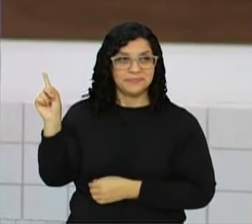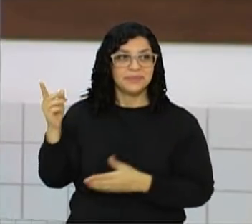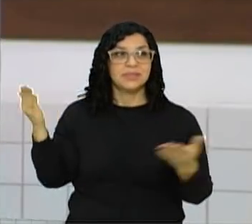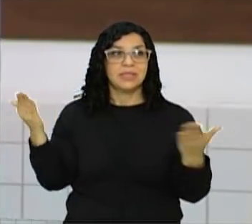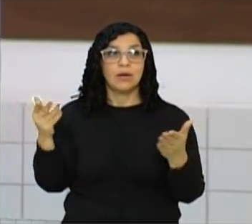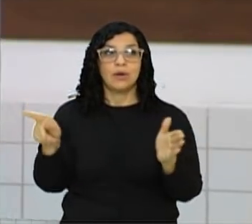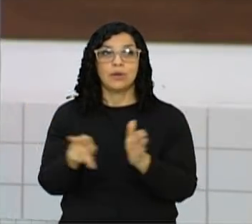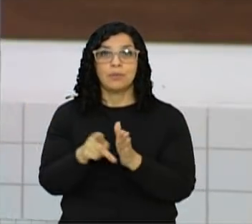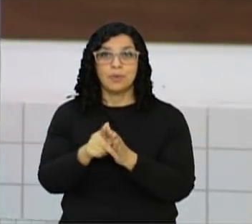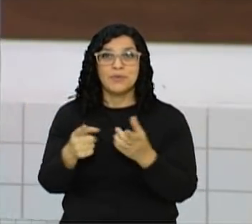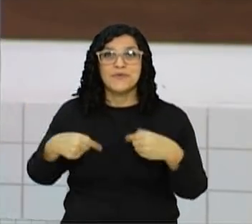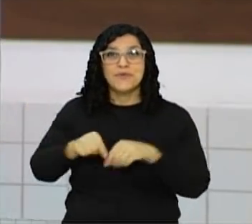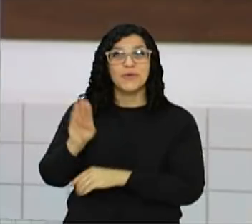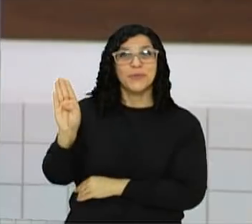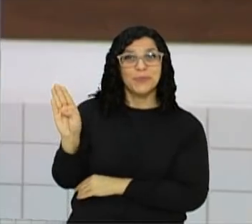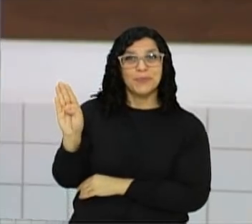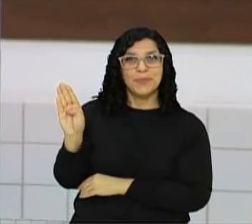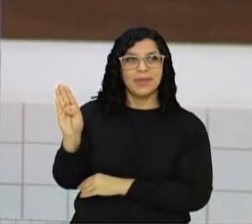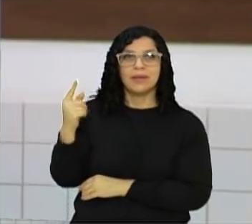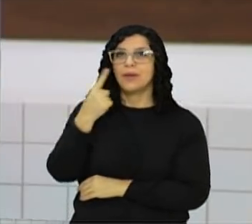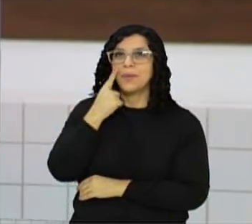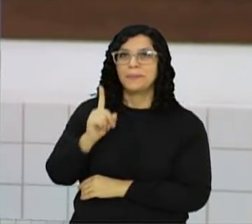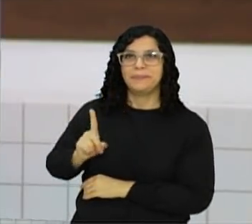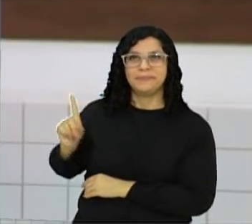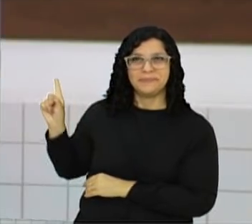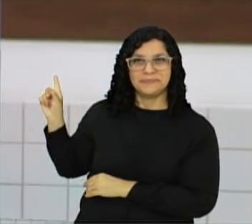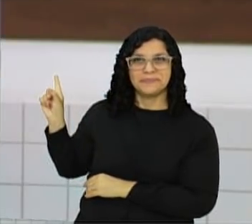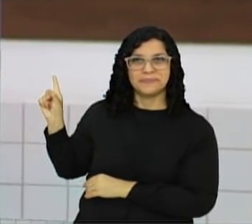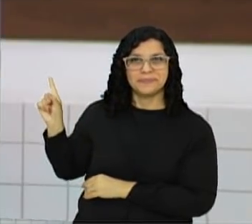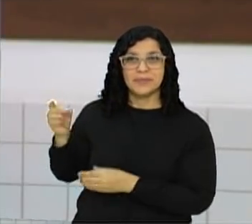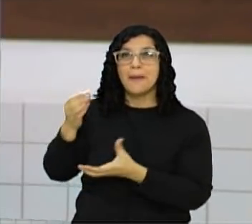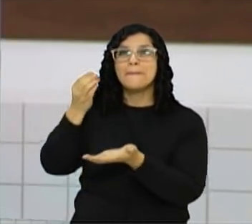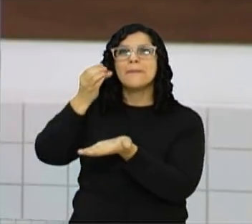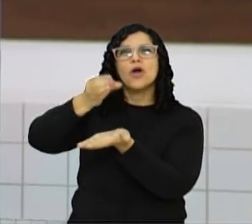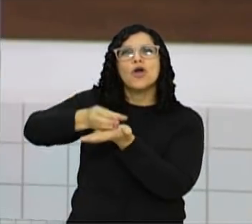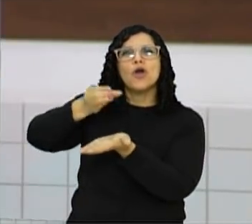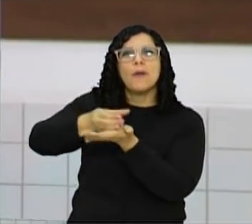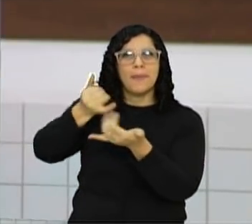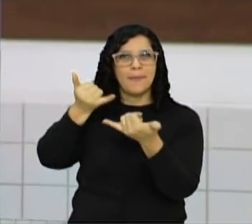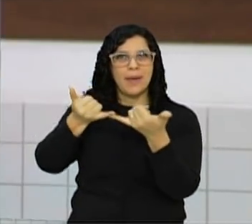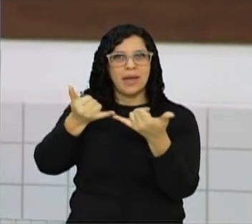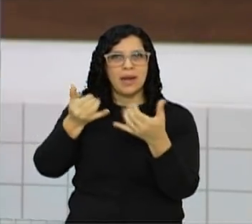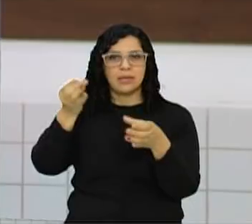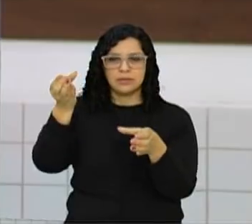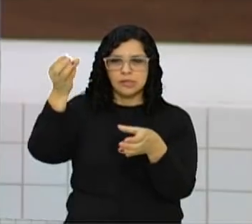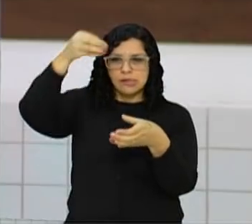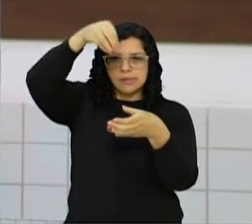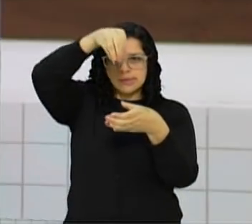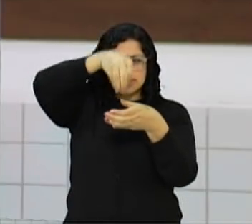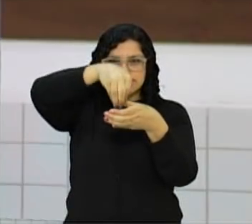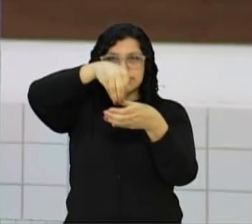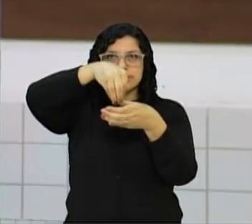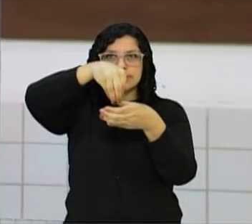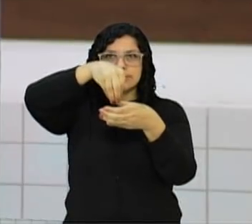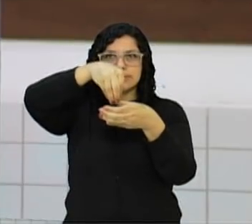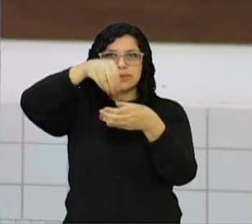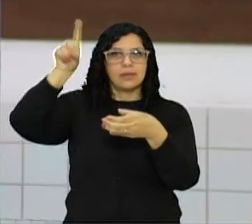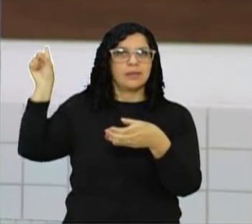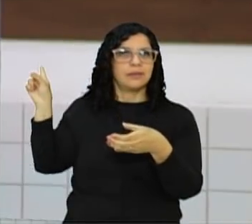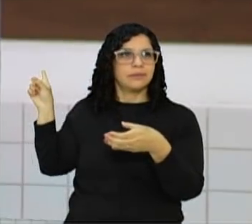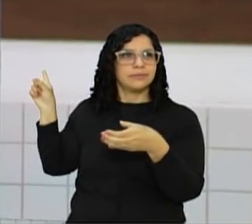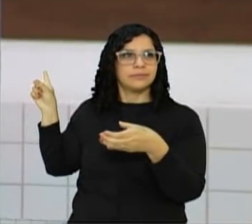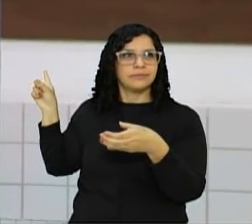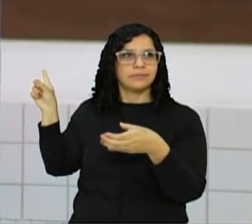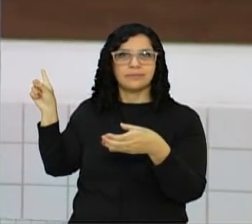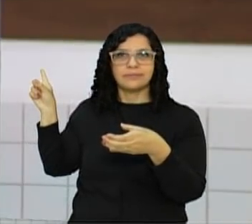etapa, volto com a parte B, que é como se fosse um copo, e coloco a parte